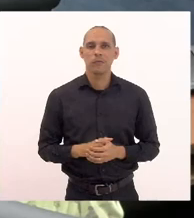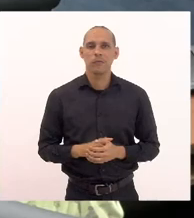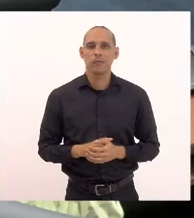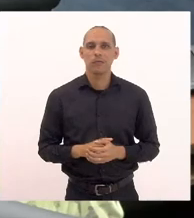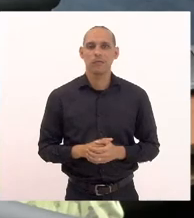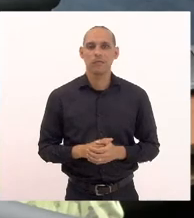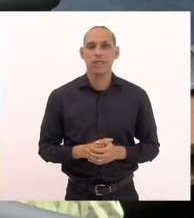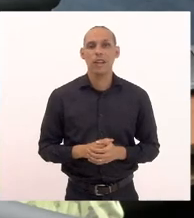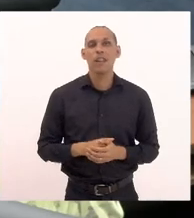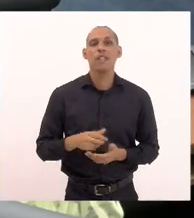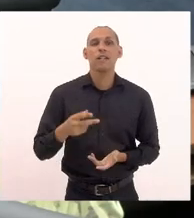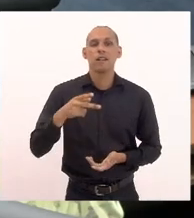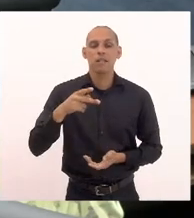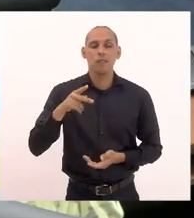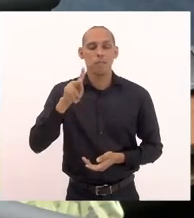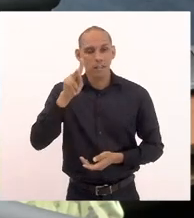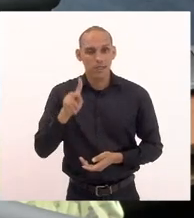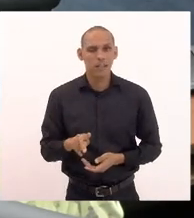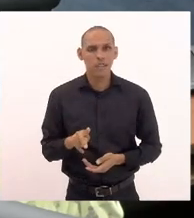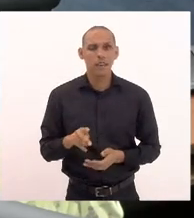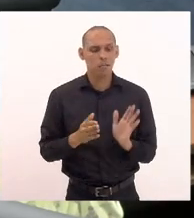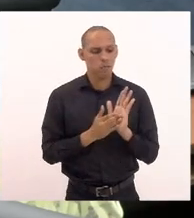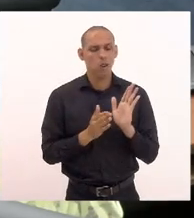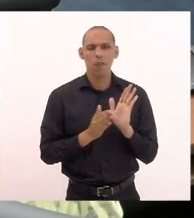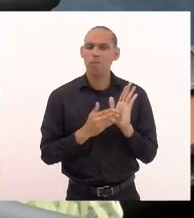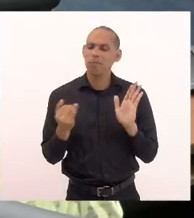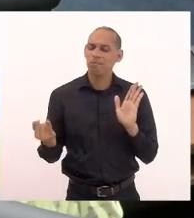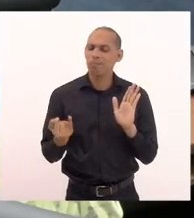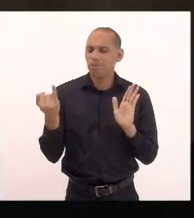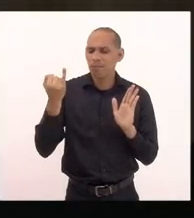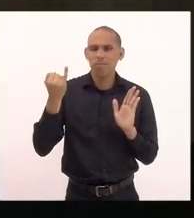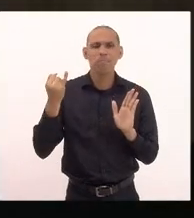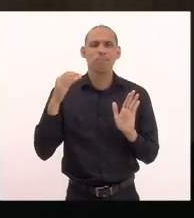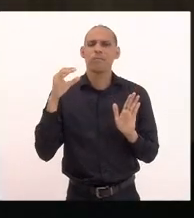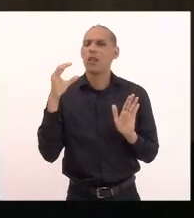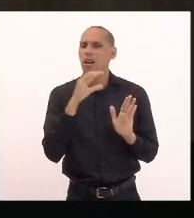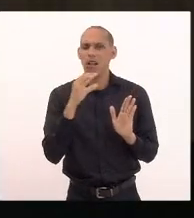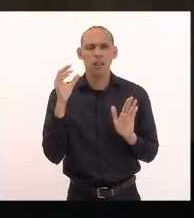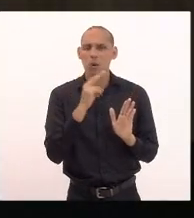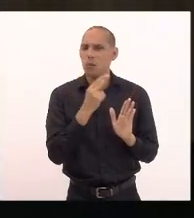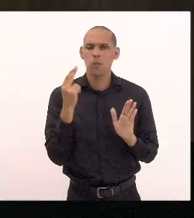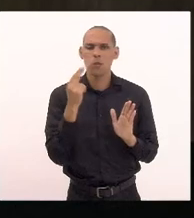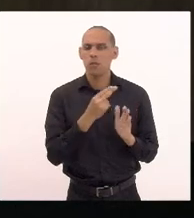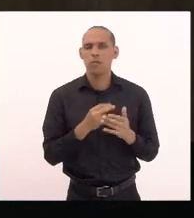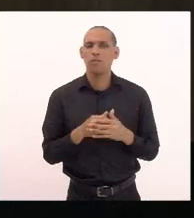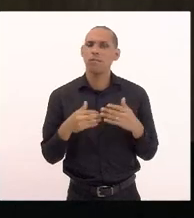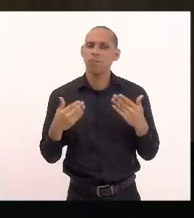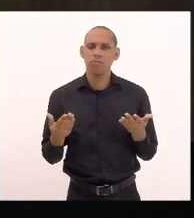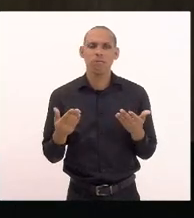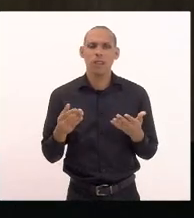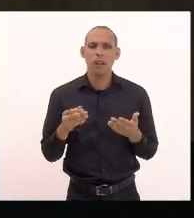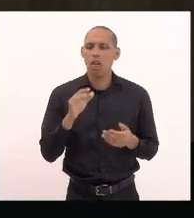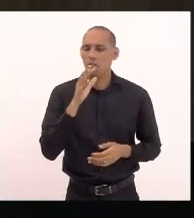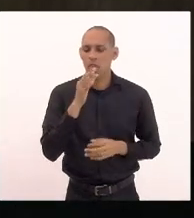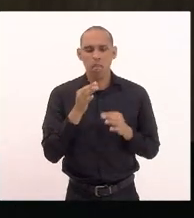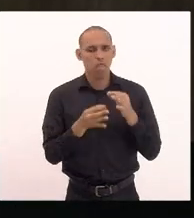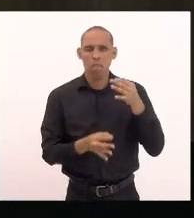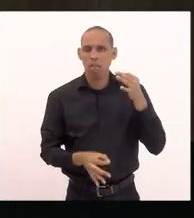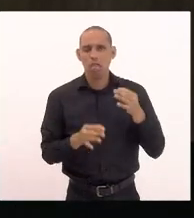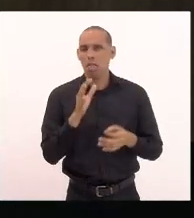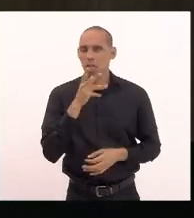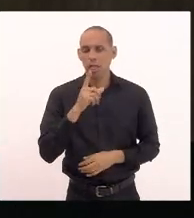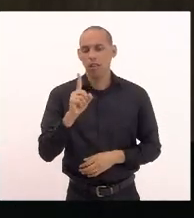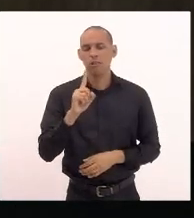Senhor presidente, a proposta é de suma importância e emergente. Então, sem muitas delongas, dizer que